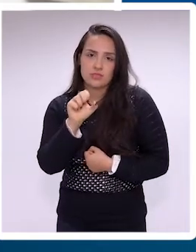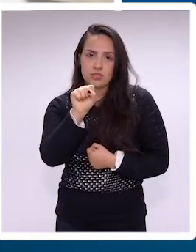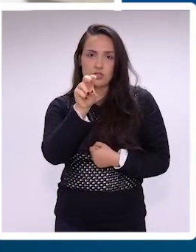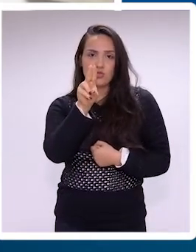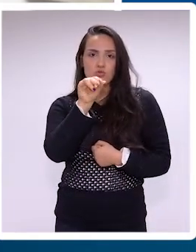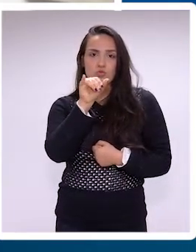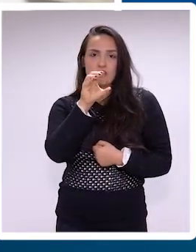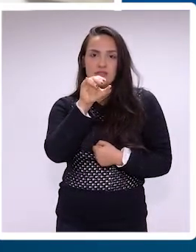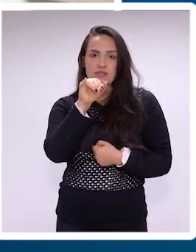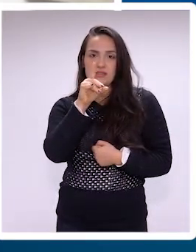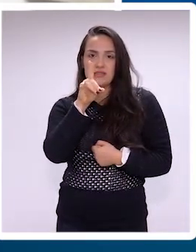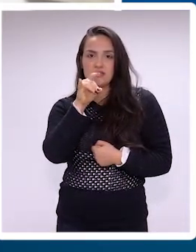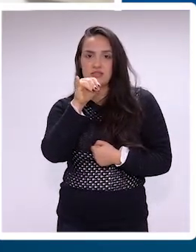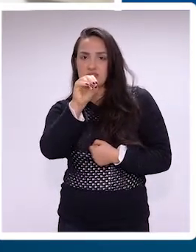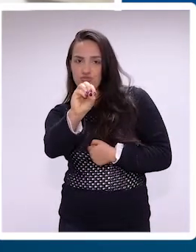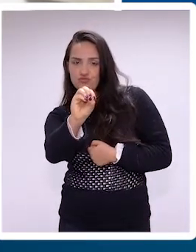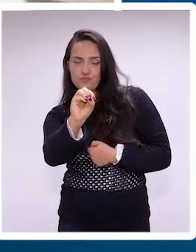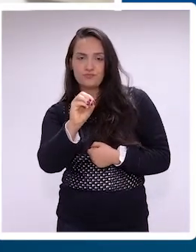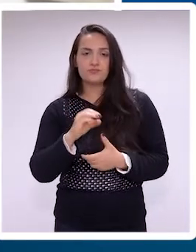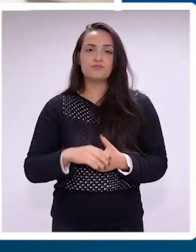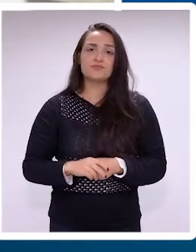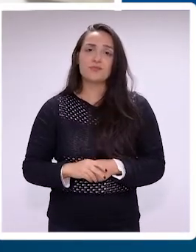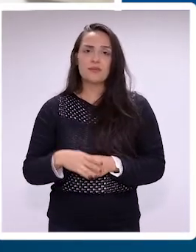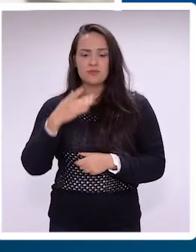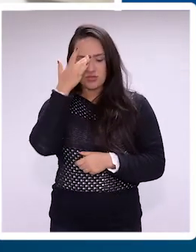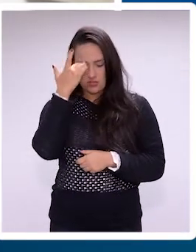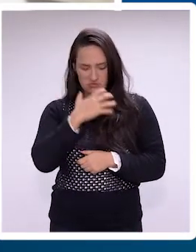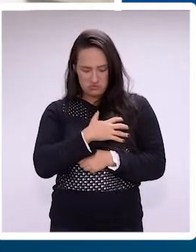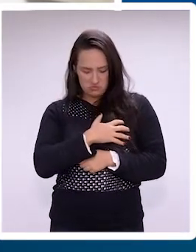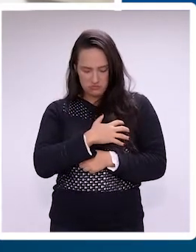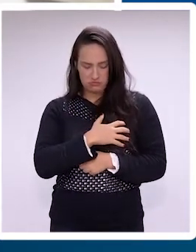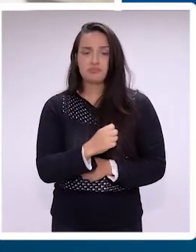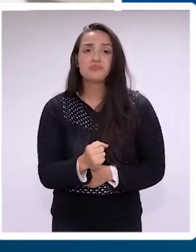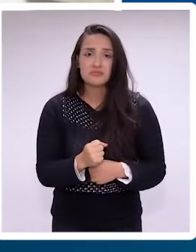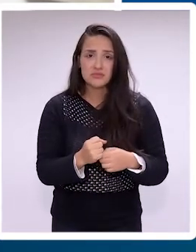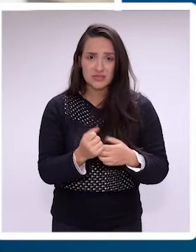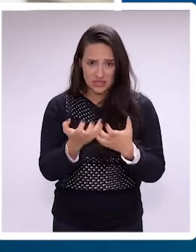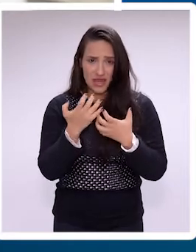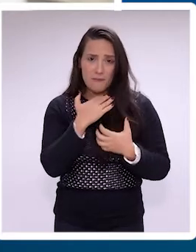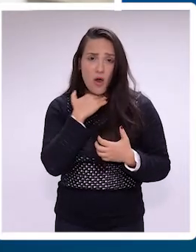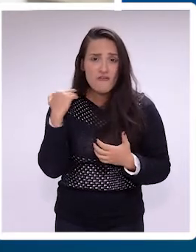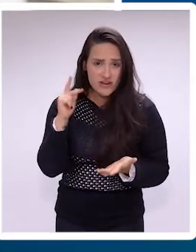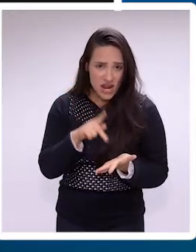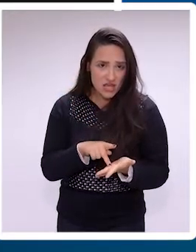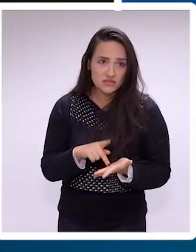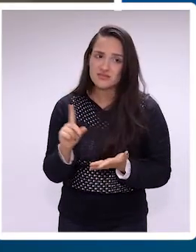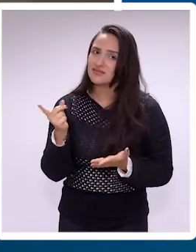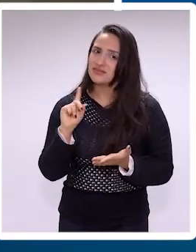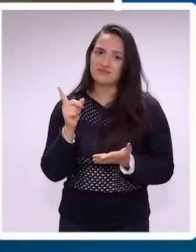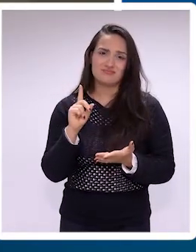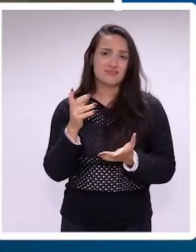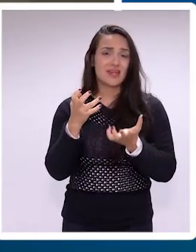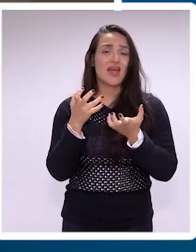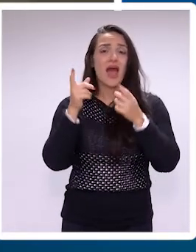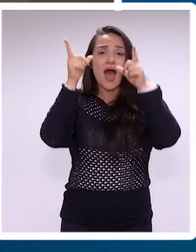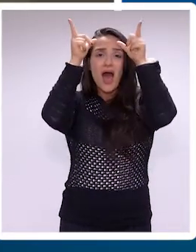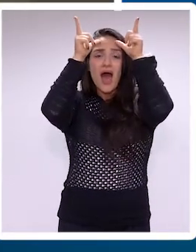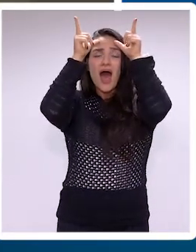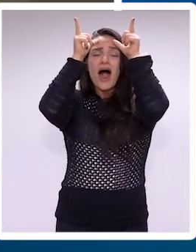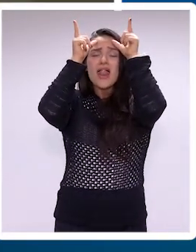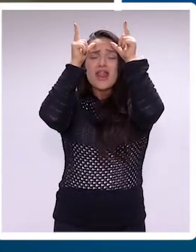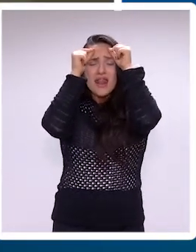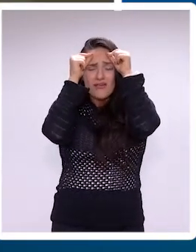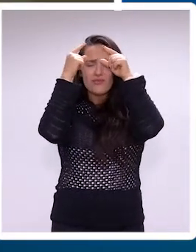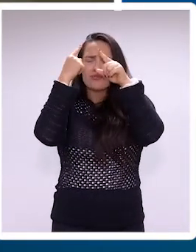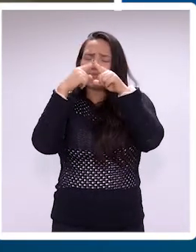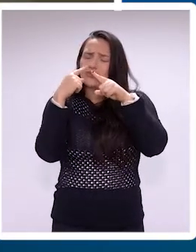verdade, elas não estão procurando a morte, elas estão procurando uma forma de afastar o sofrimento. E